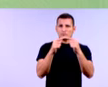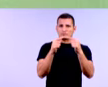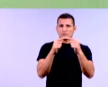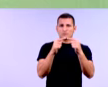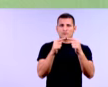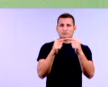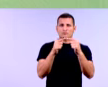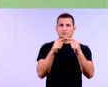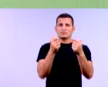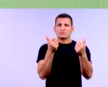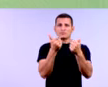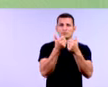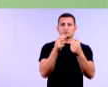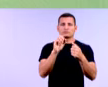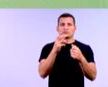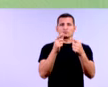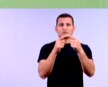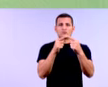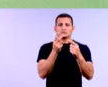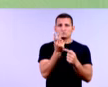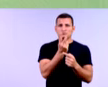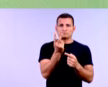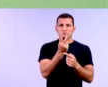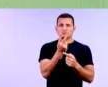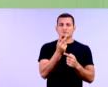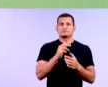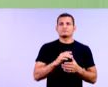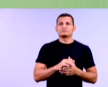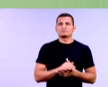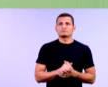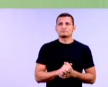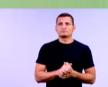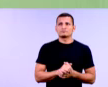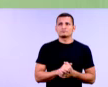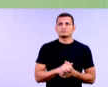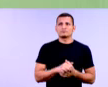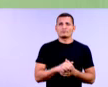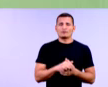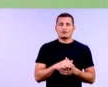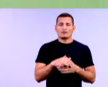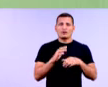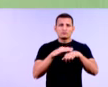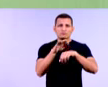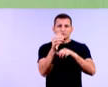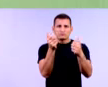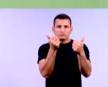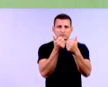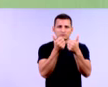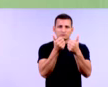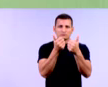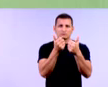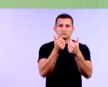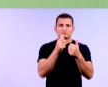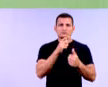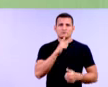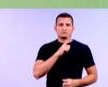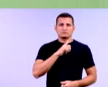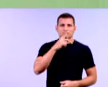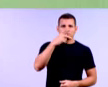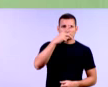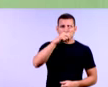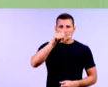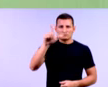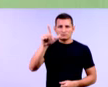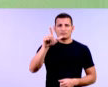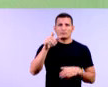está mais próximo. Sim, mas acontece o seguinte, o mais próximo aqui Está no plural. está no plural. Então, eu